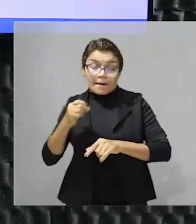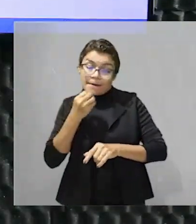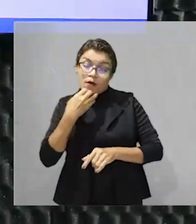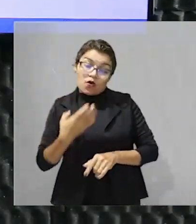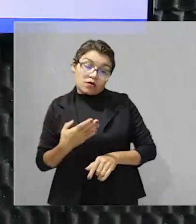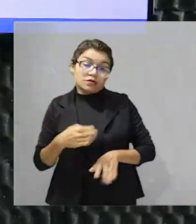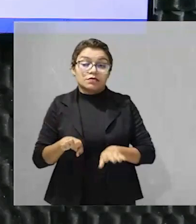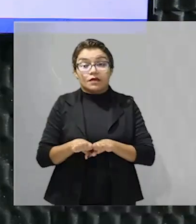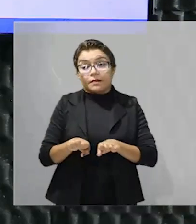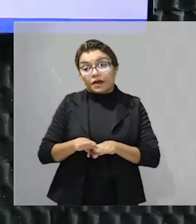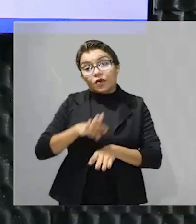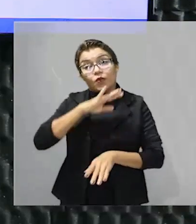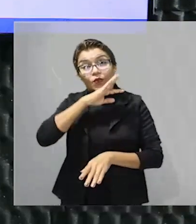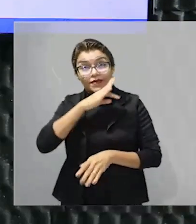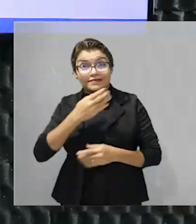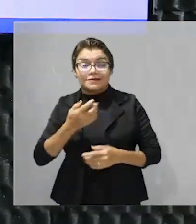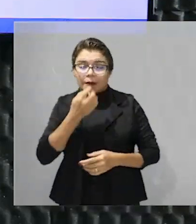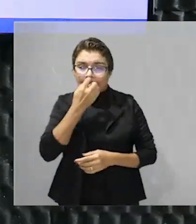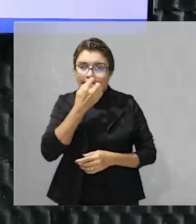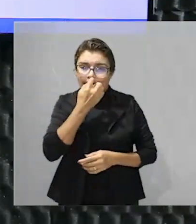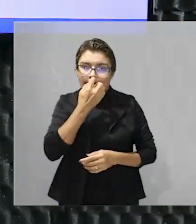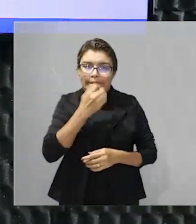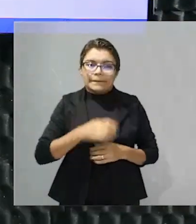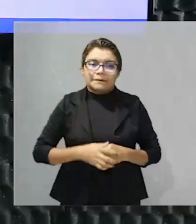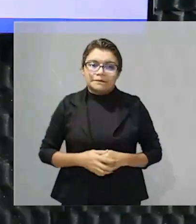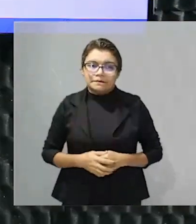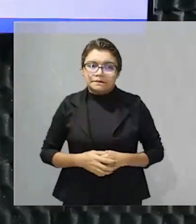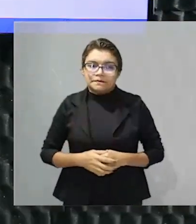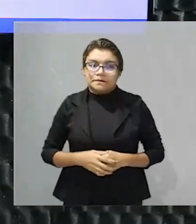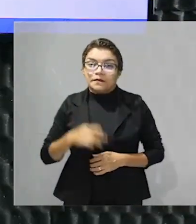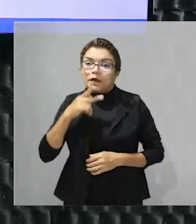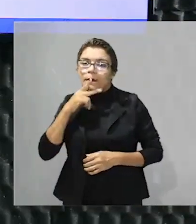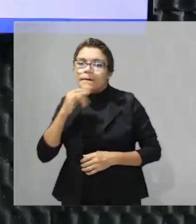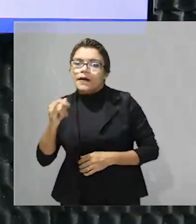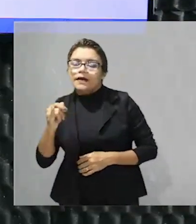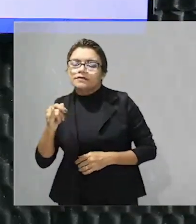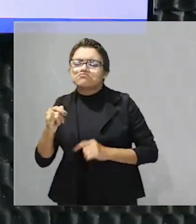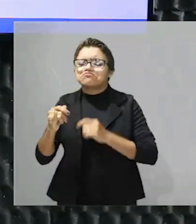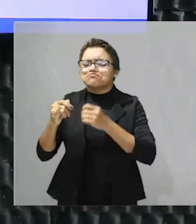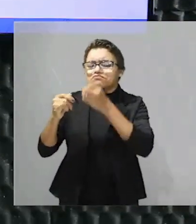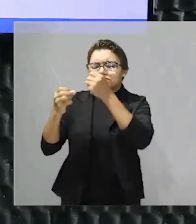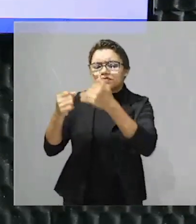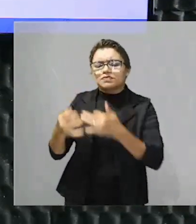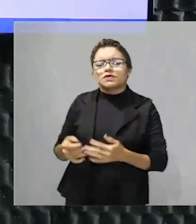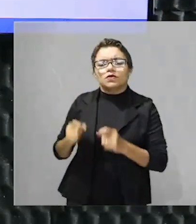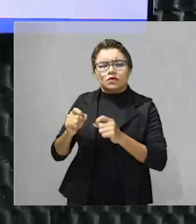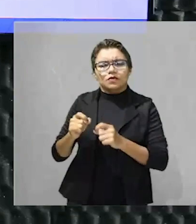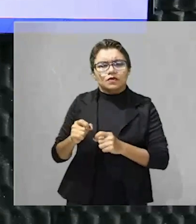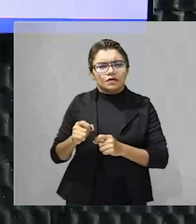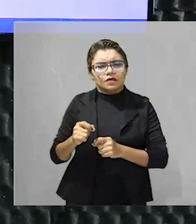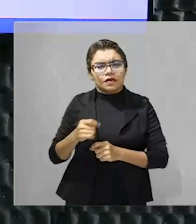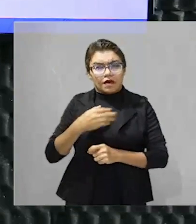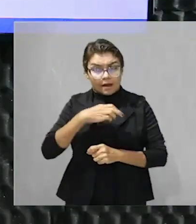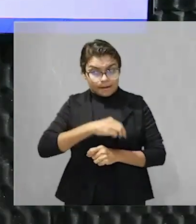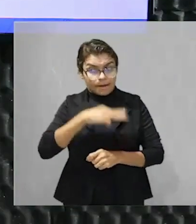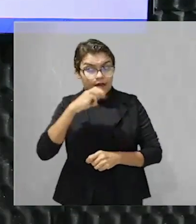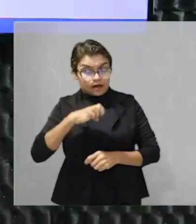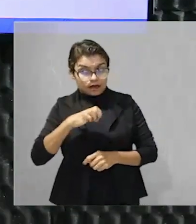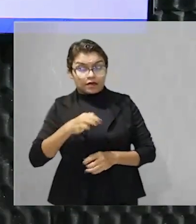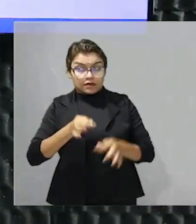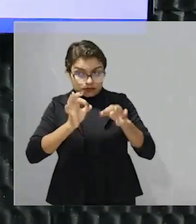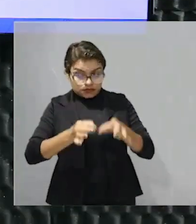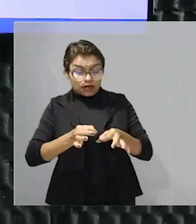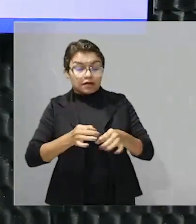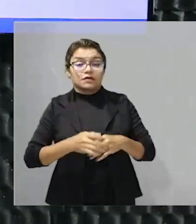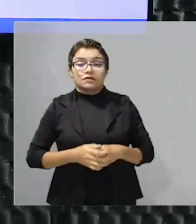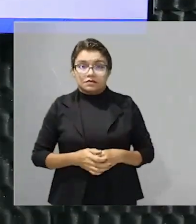e, ao mesmo tempo, negativo. O pai entra na conversa e ele diz, sua mãe está certa. E aí, ela continua